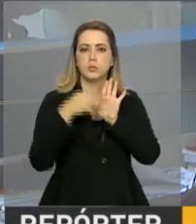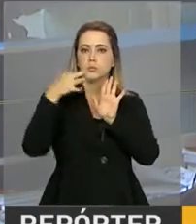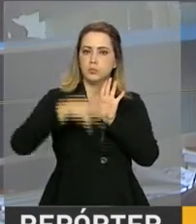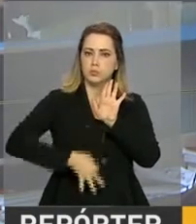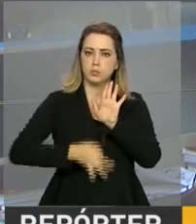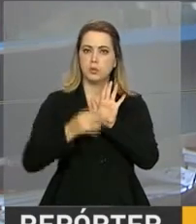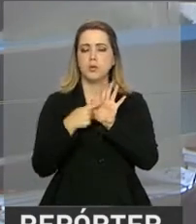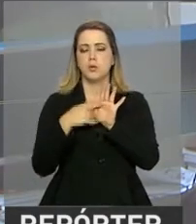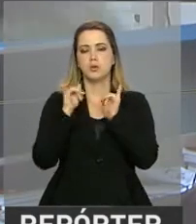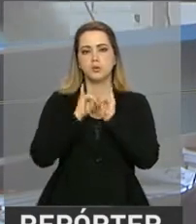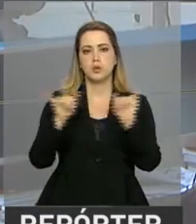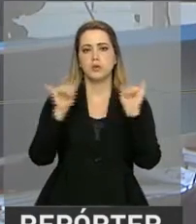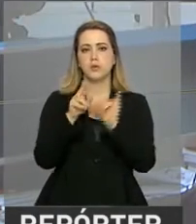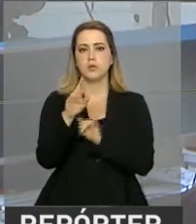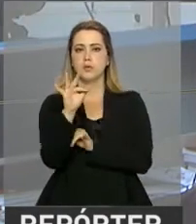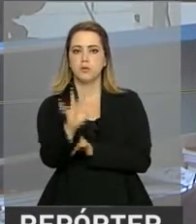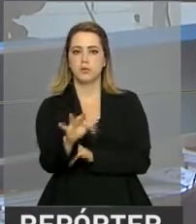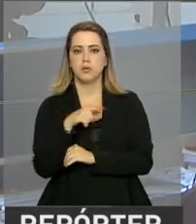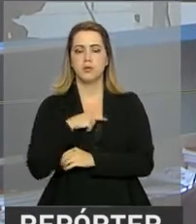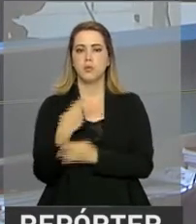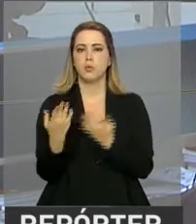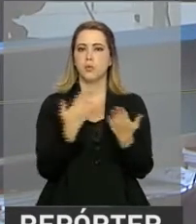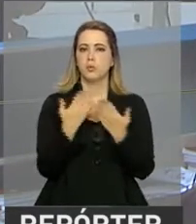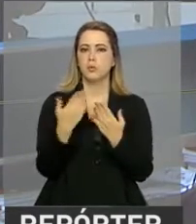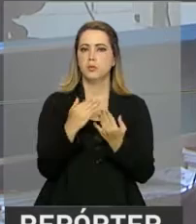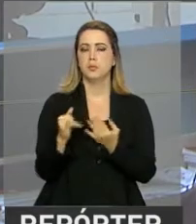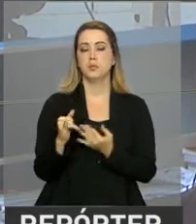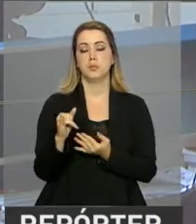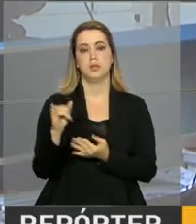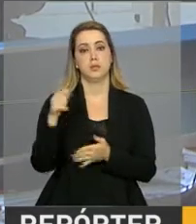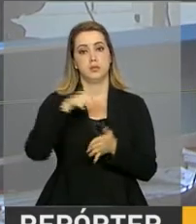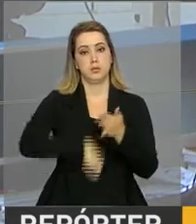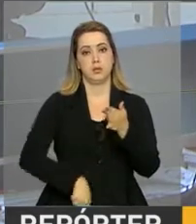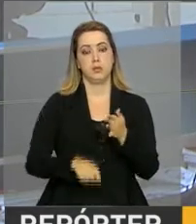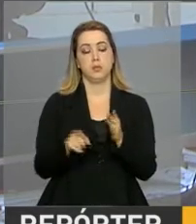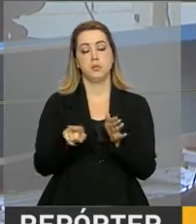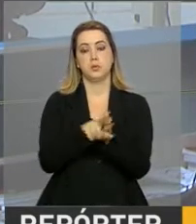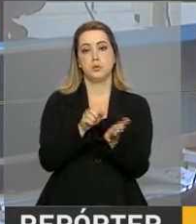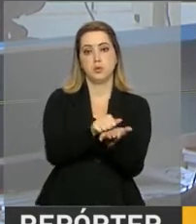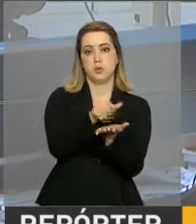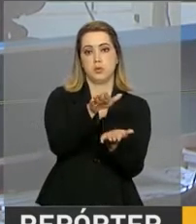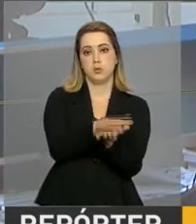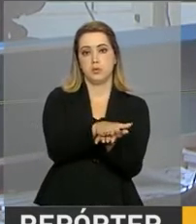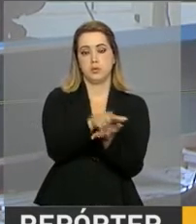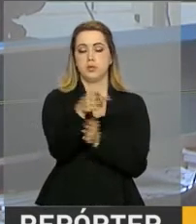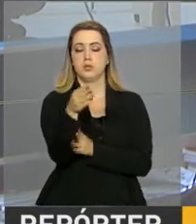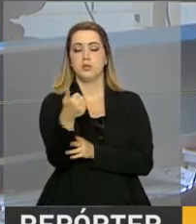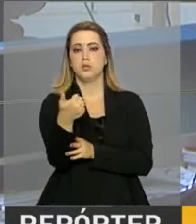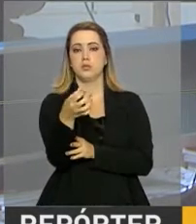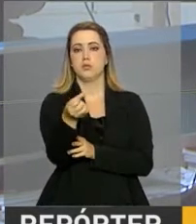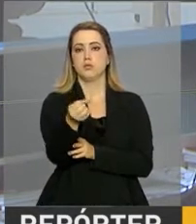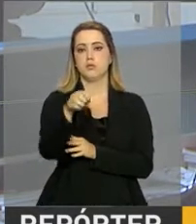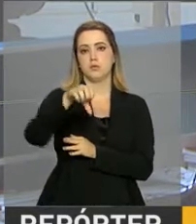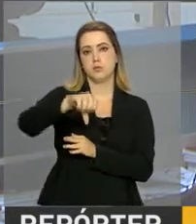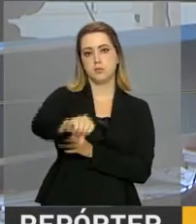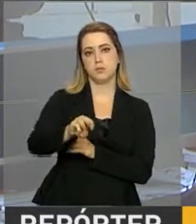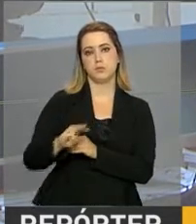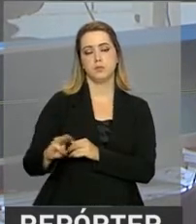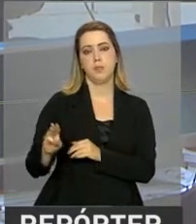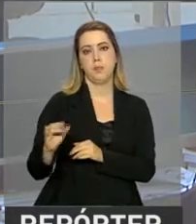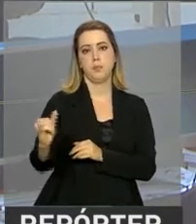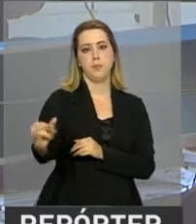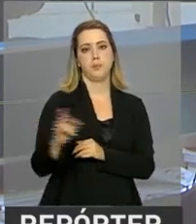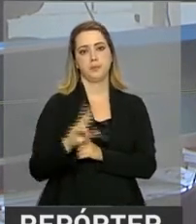exterior o valor equivale a impostos e multas sobre 169 bilhões e 900 milhões de reais